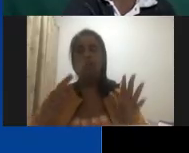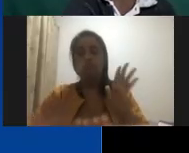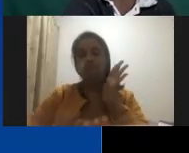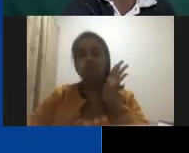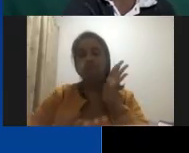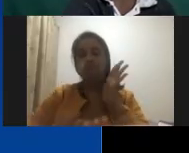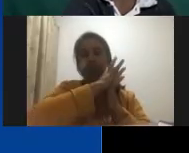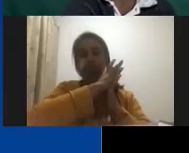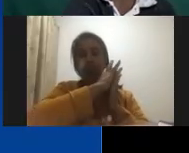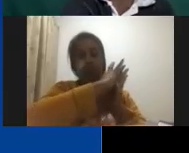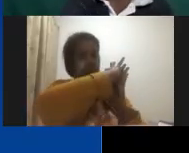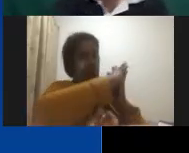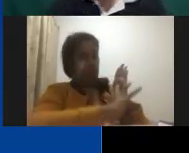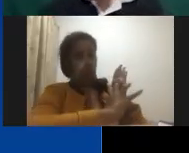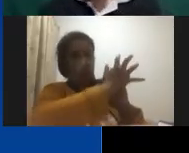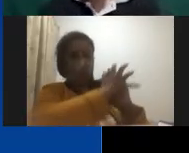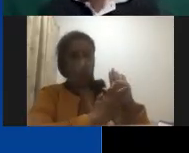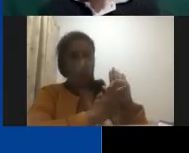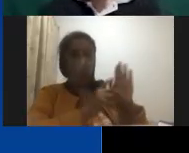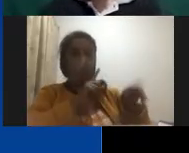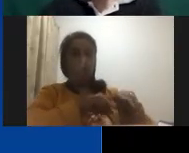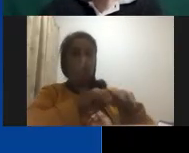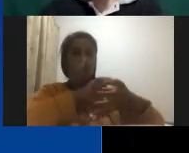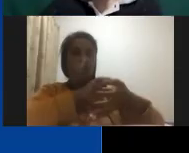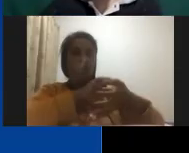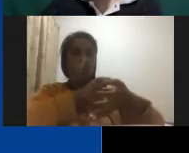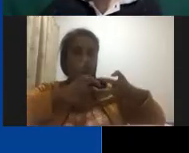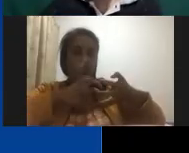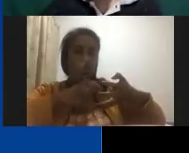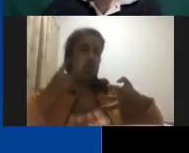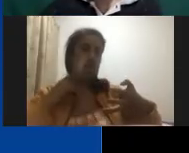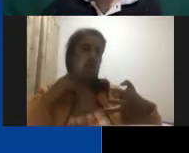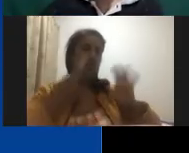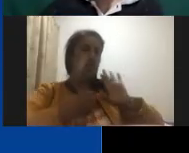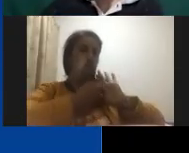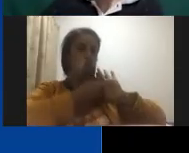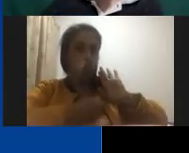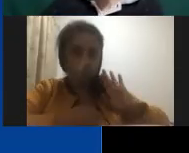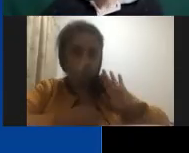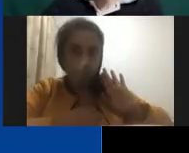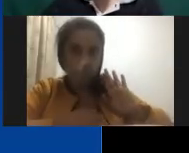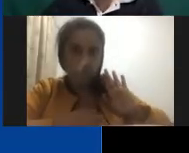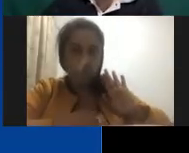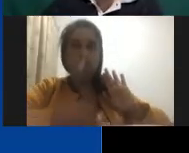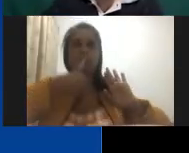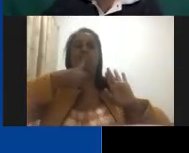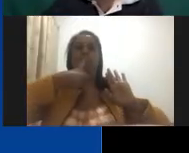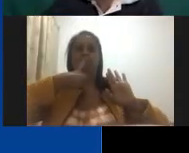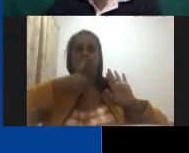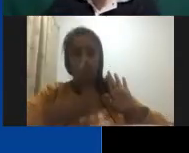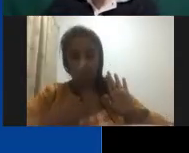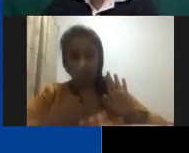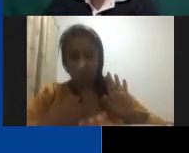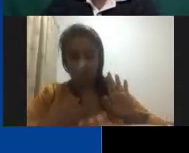ele puxa o ligamento nucal e isso ajuda a estabilizar o pescoço. Como o transverso na coluna